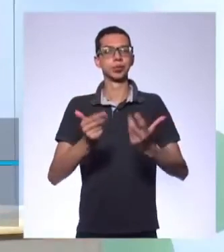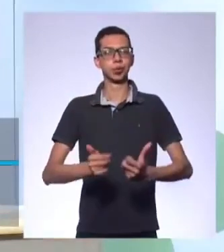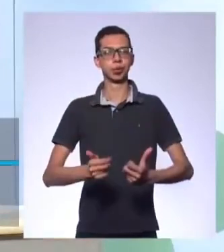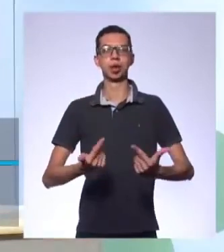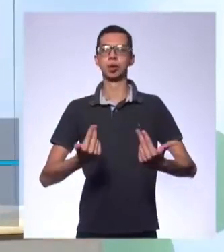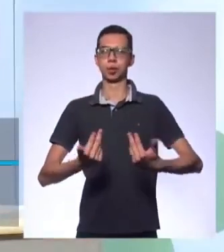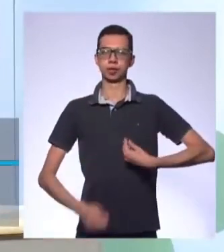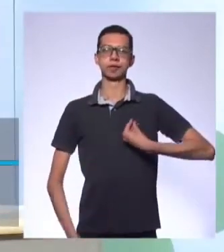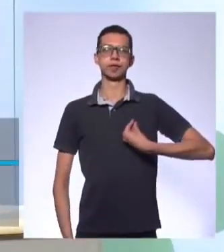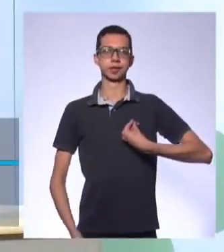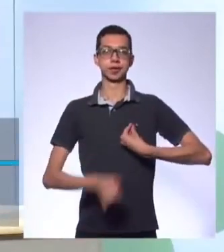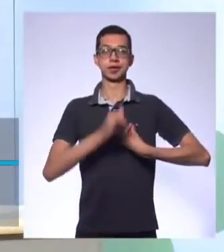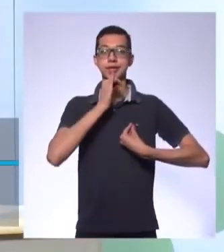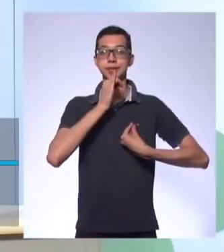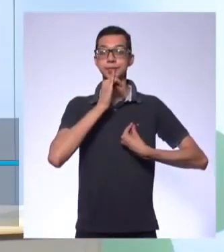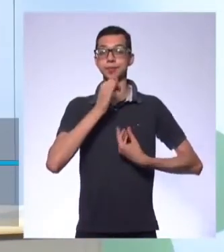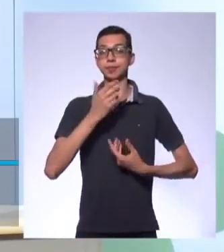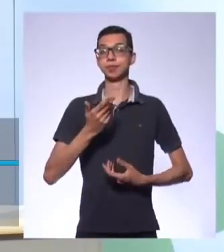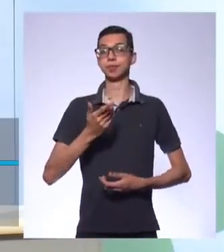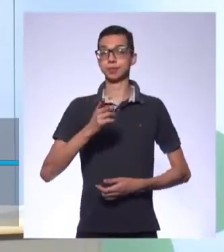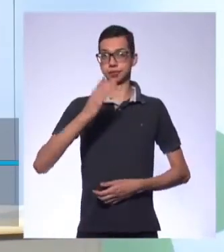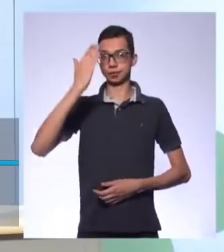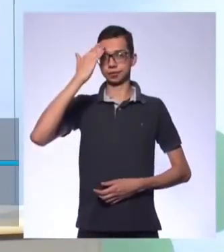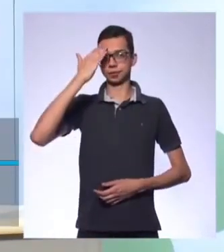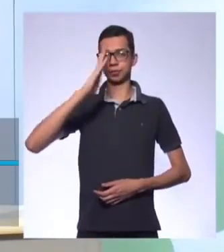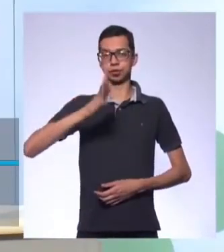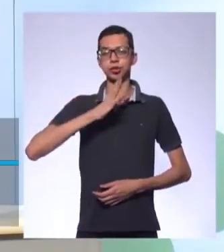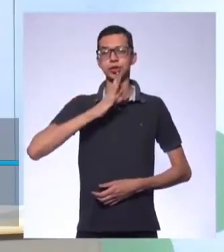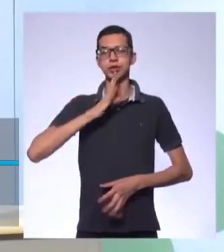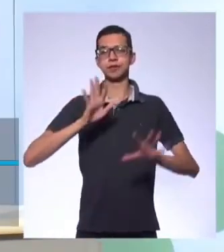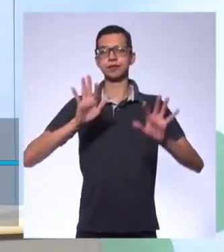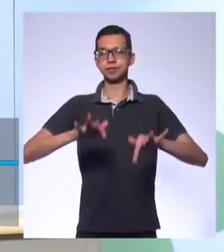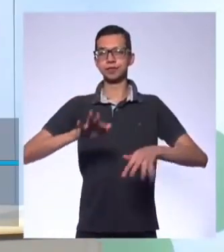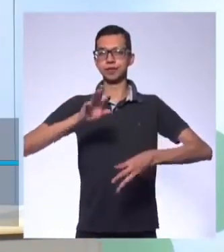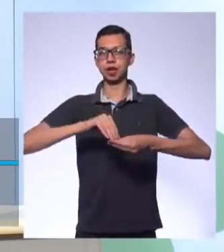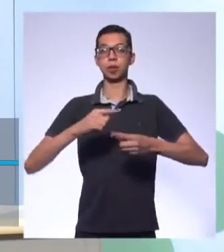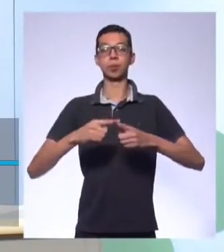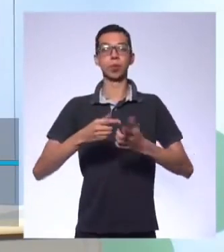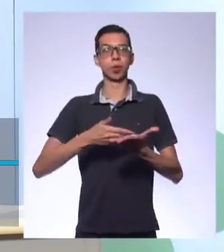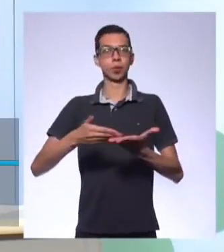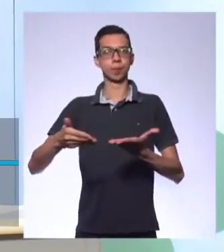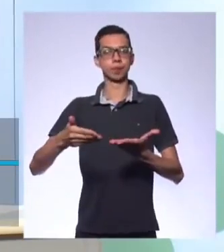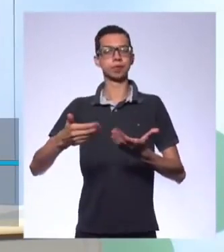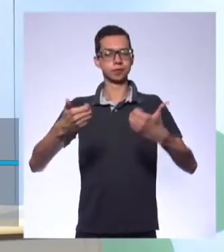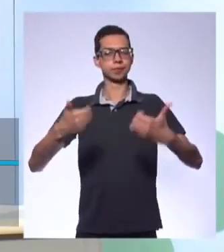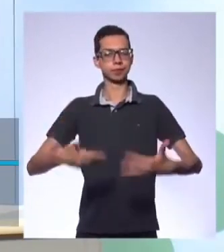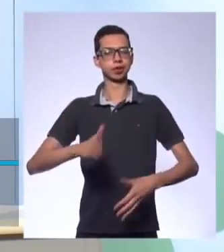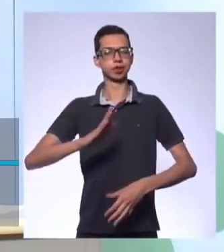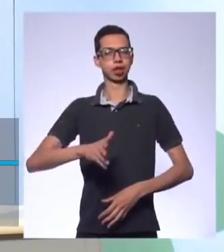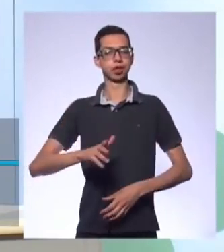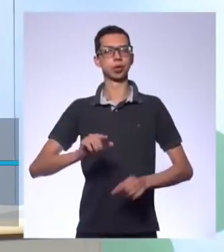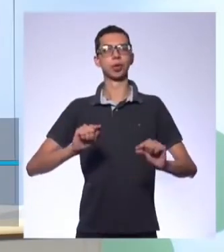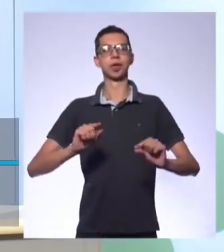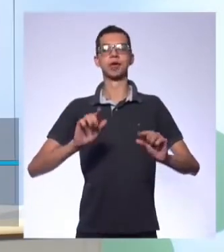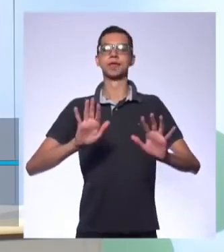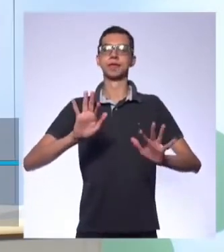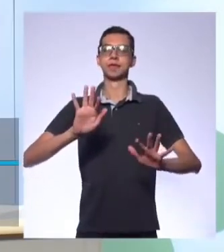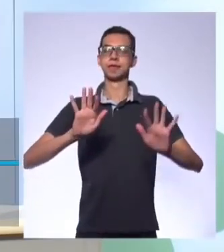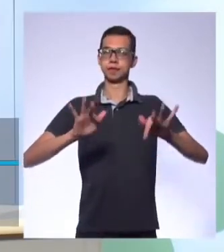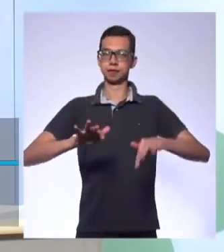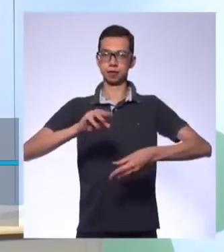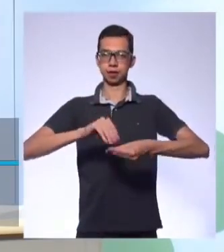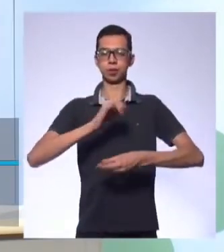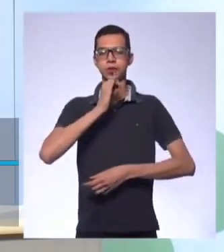você pega uma obra para ler, né? Mesmo que você saiba o final, que no começo da obra eles já falam o final, né? Ele já tem um monólogo que fala